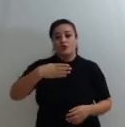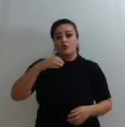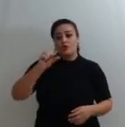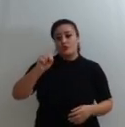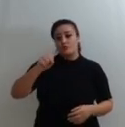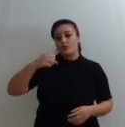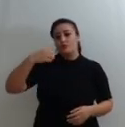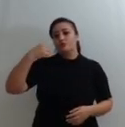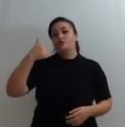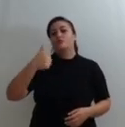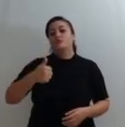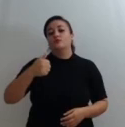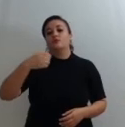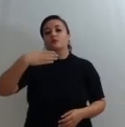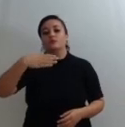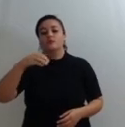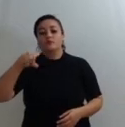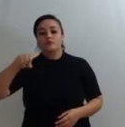481-490, e um precedente do Supremo,